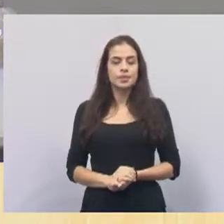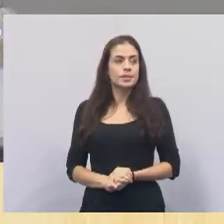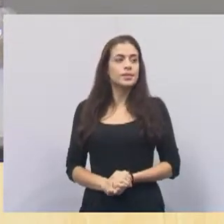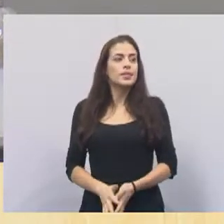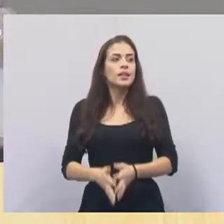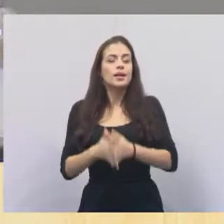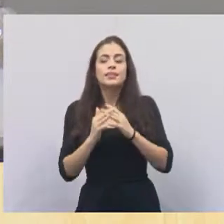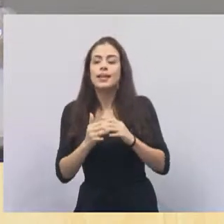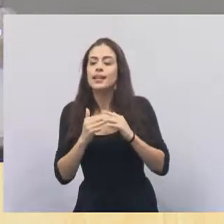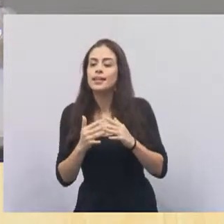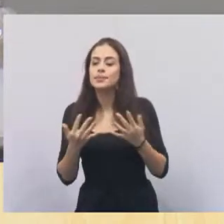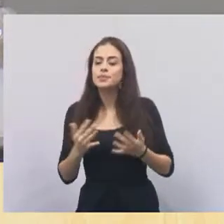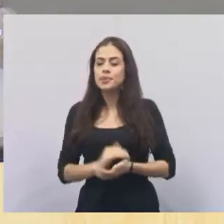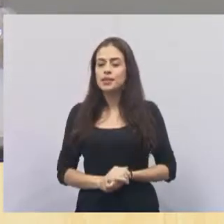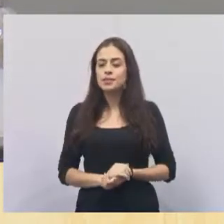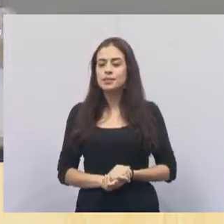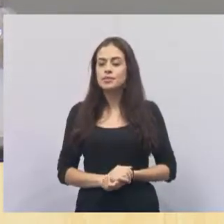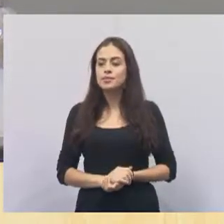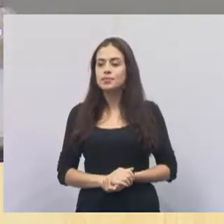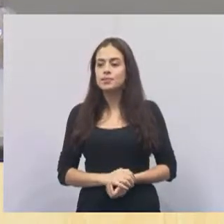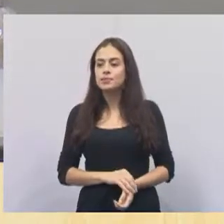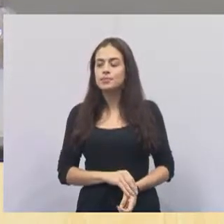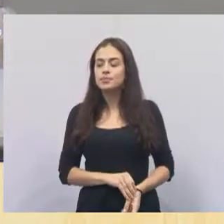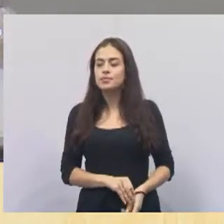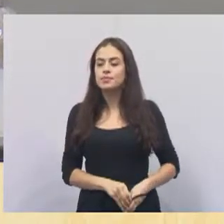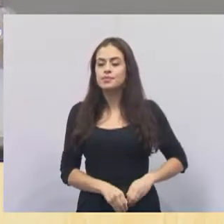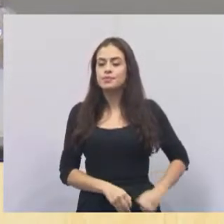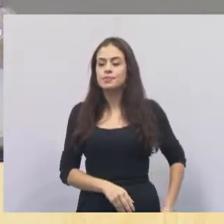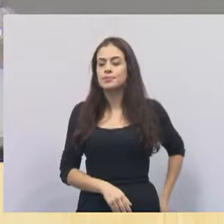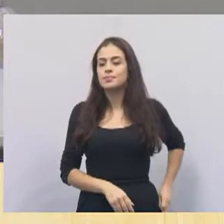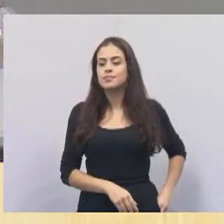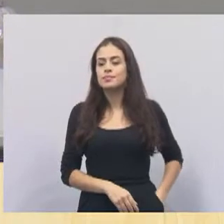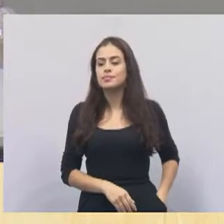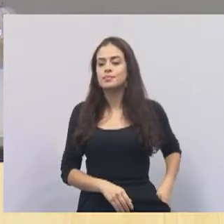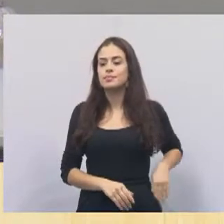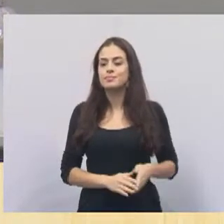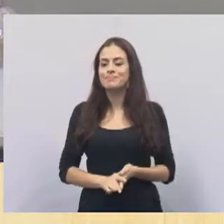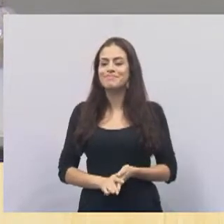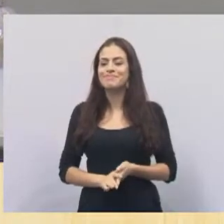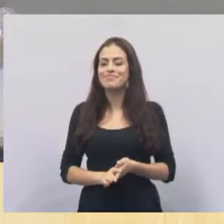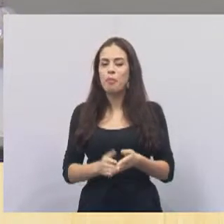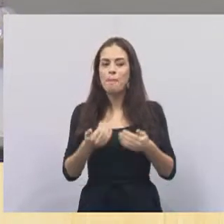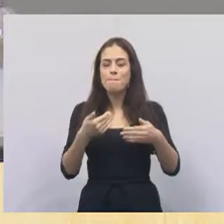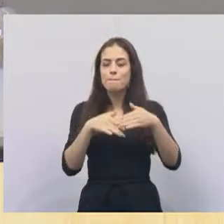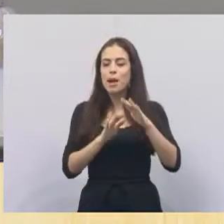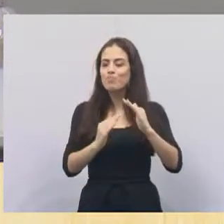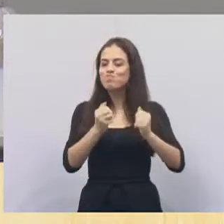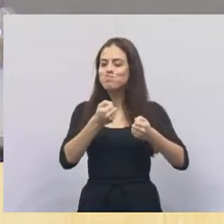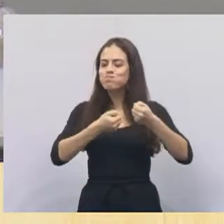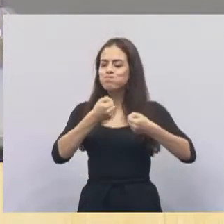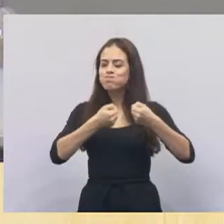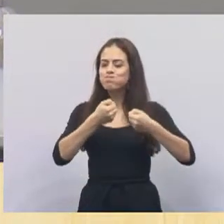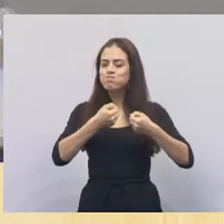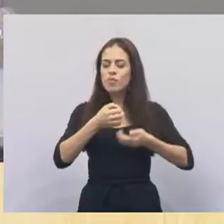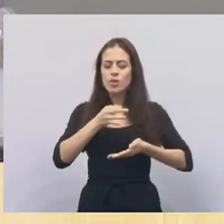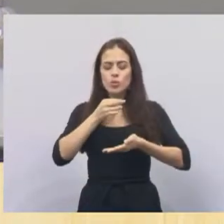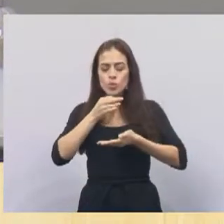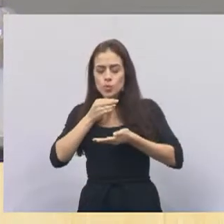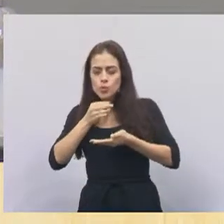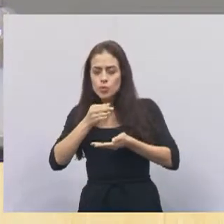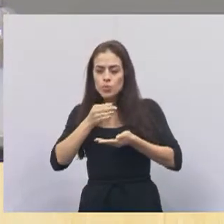é complicado você tá dentro do teu carro tá dentro do teu carro tomando teu refrigerante